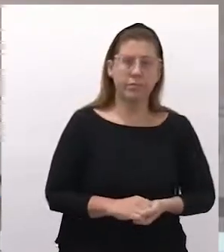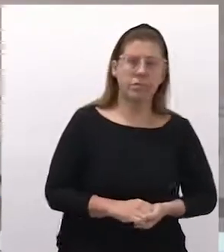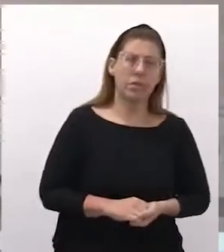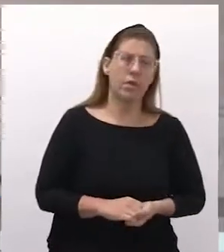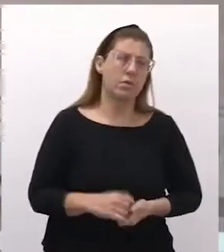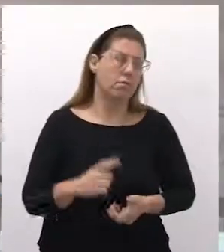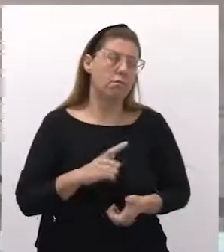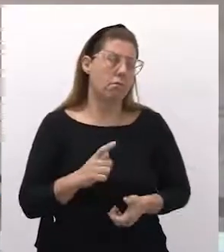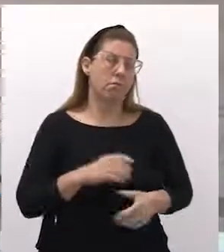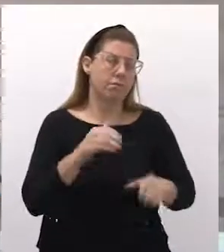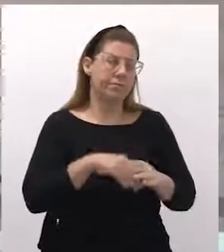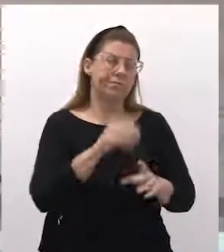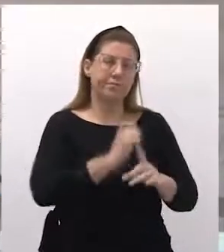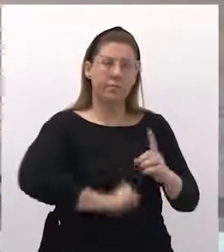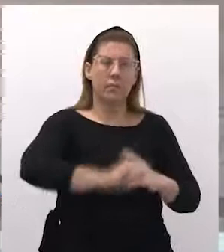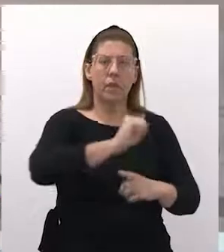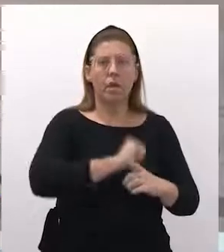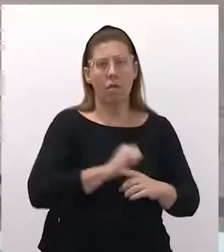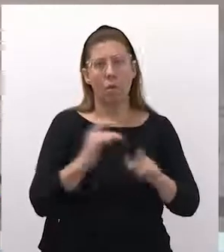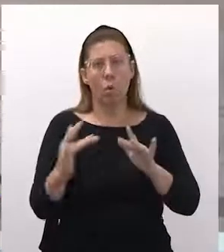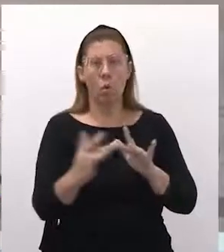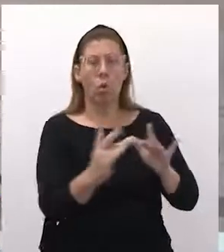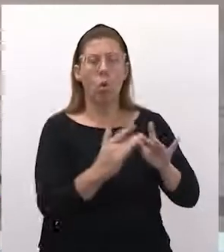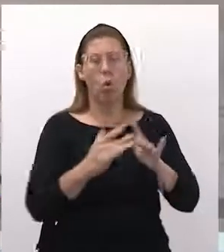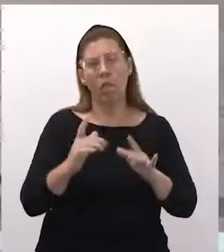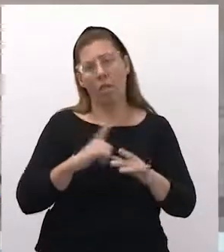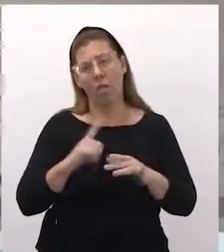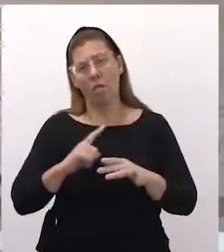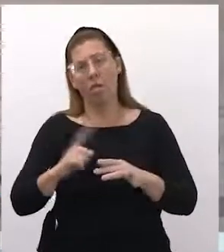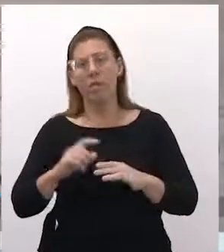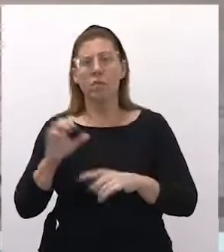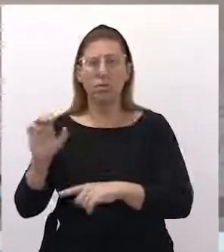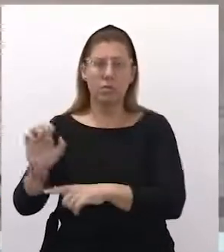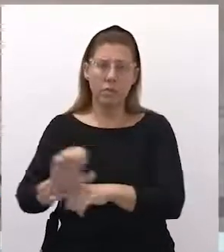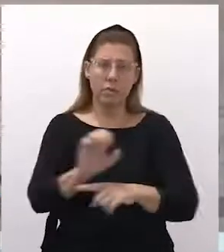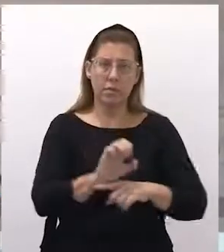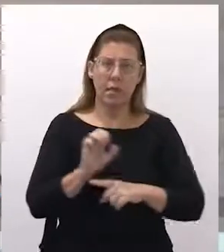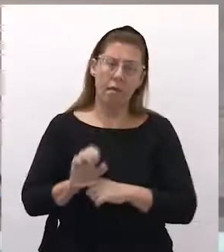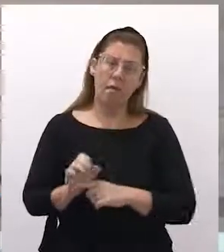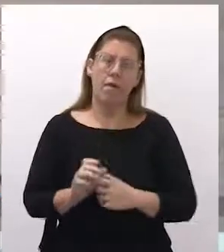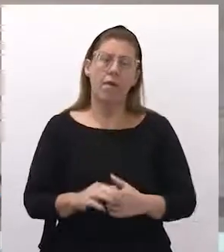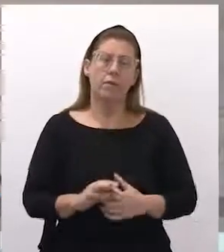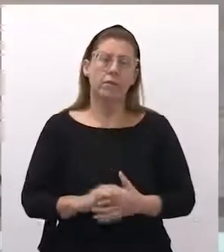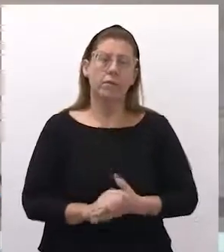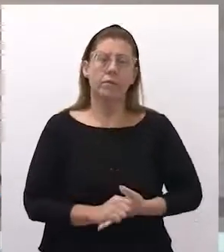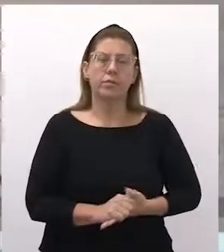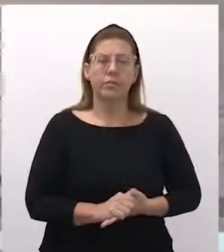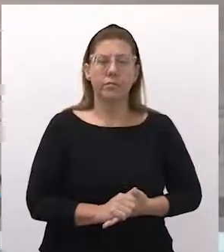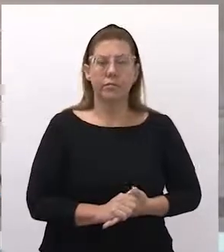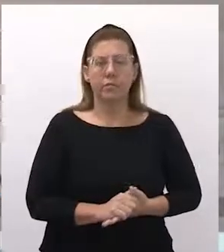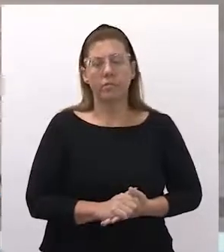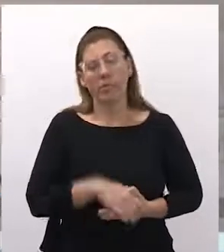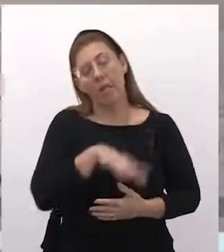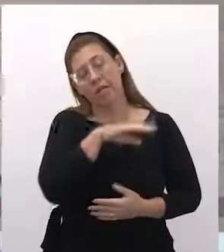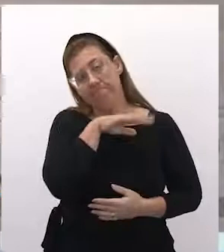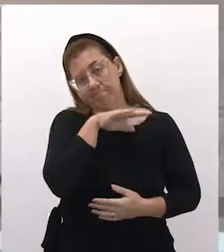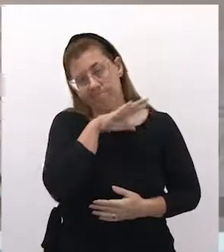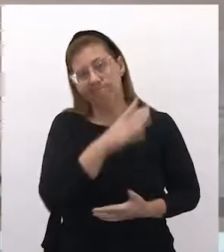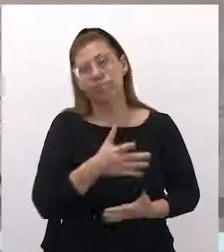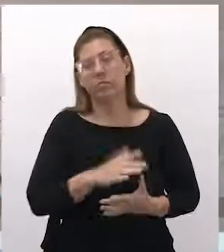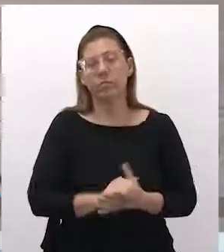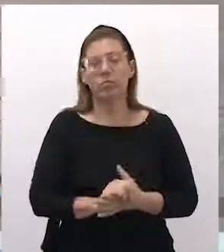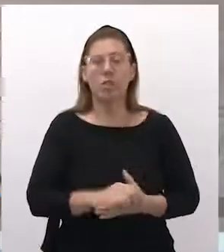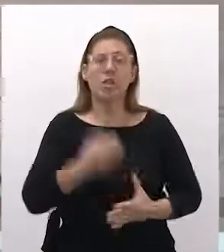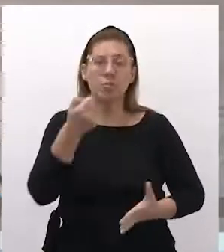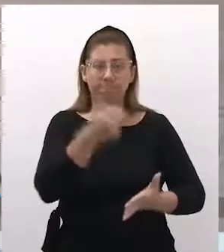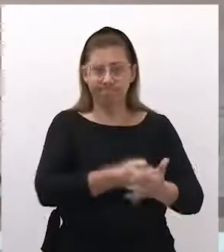condição social que os contatos que ele teve com o Estado foram normalmente nesse viés da